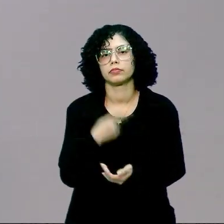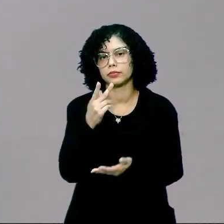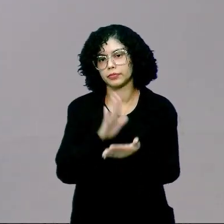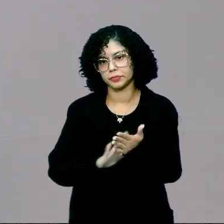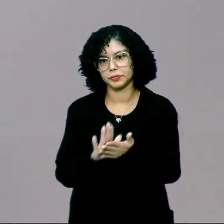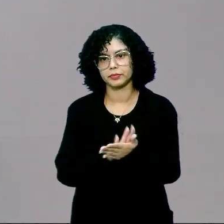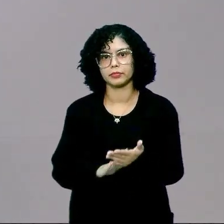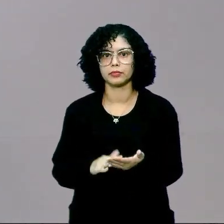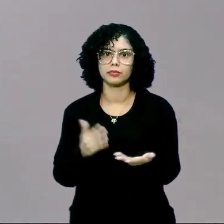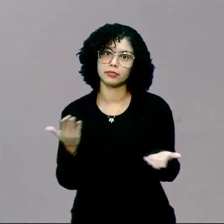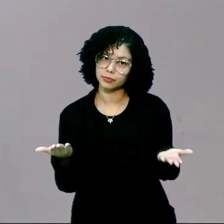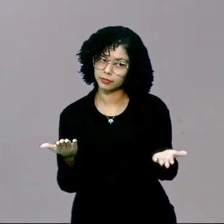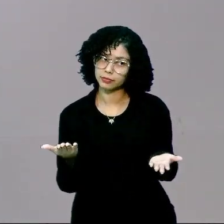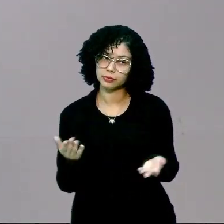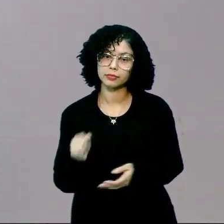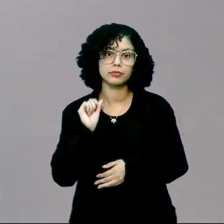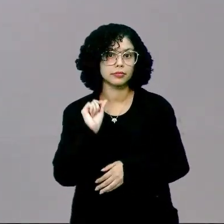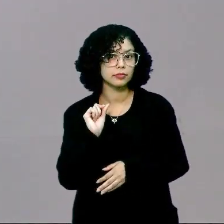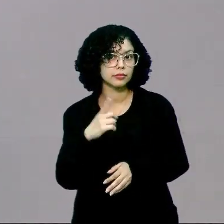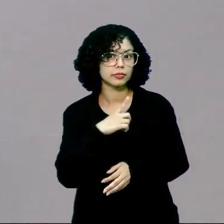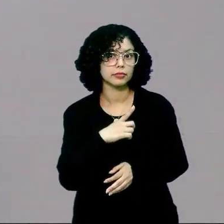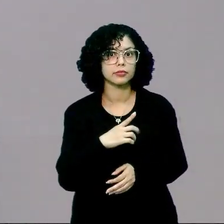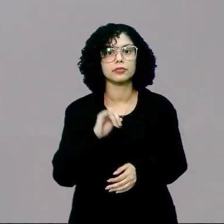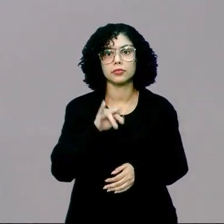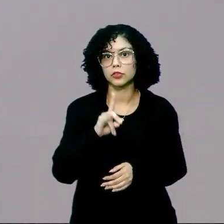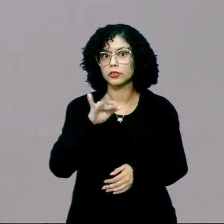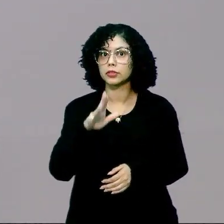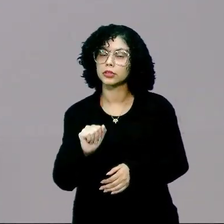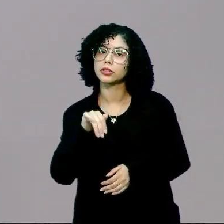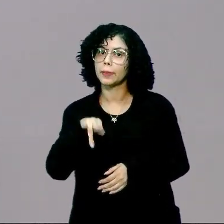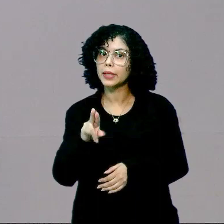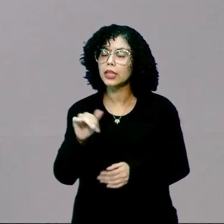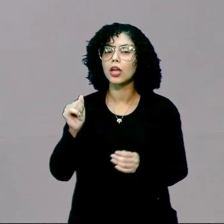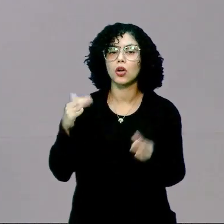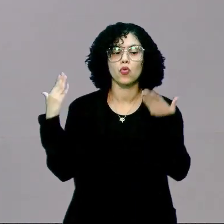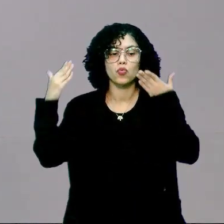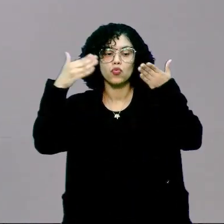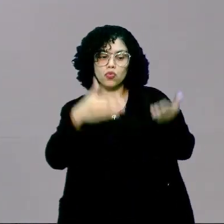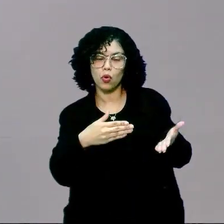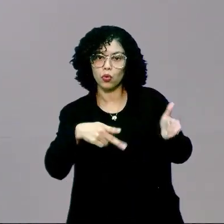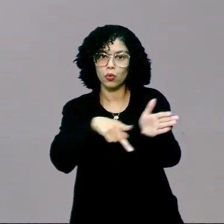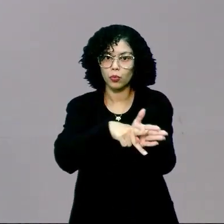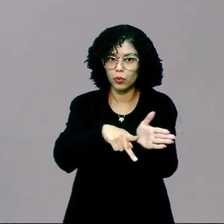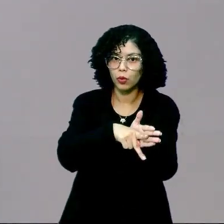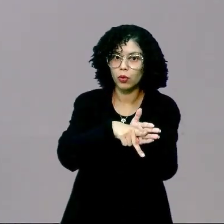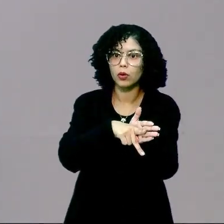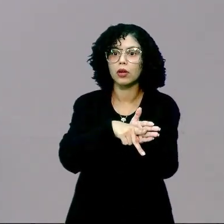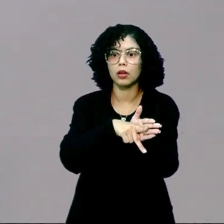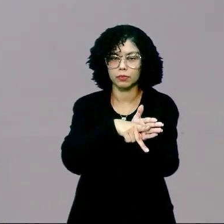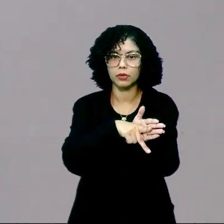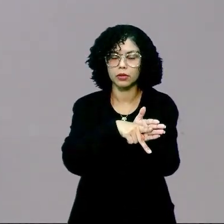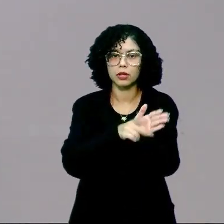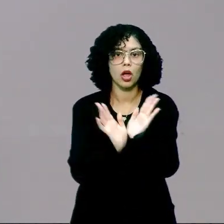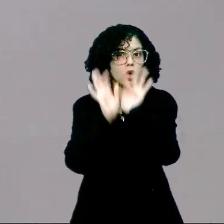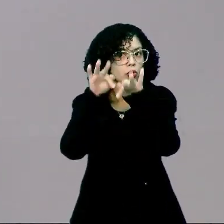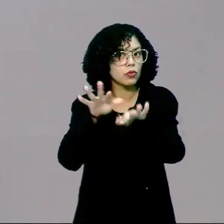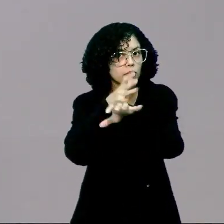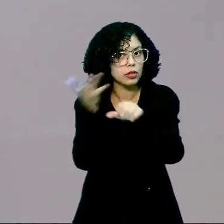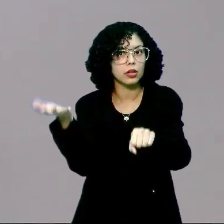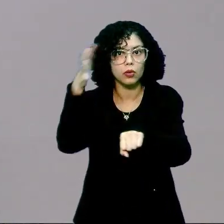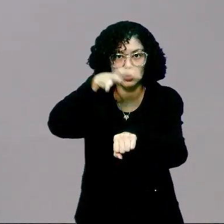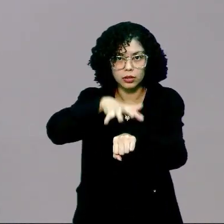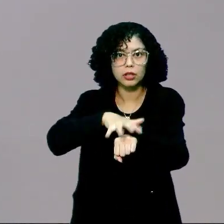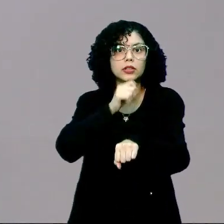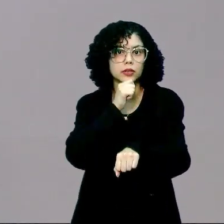mencionou. Lembre-se também que na Inconfidência Mineira, o objetivo por trás do fim da